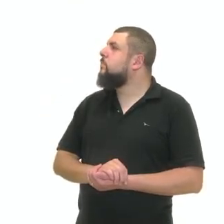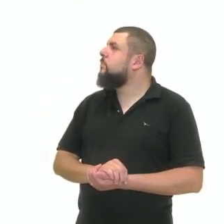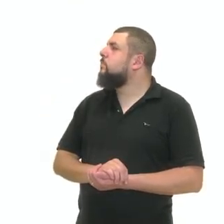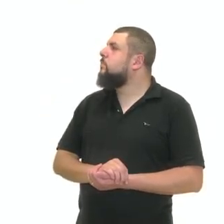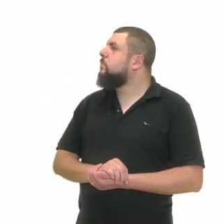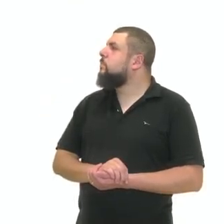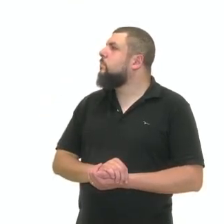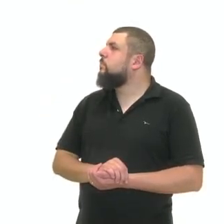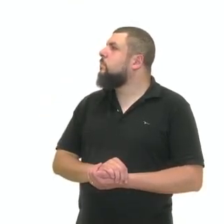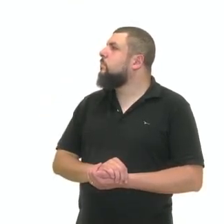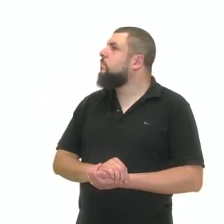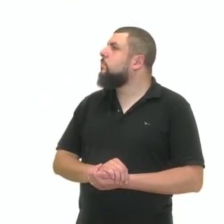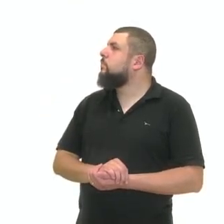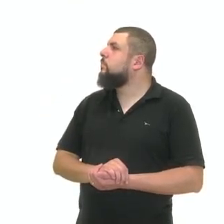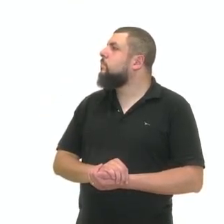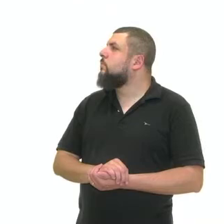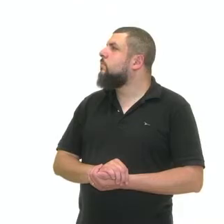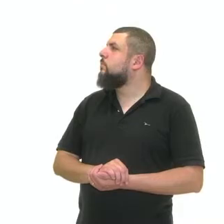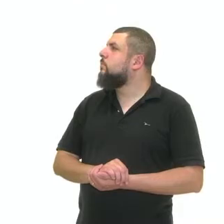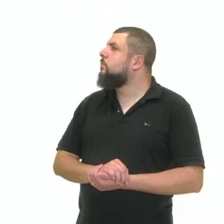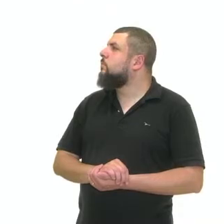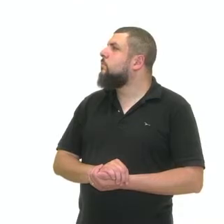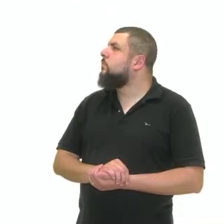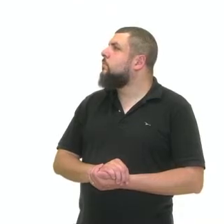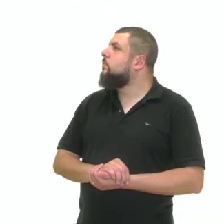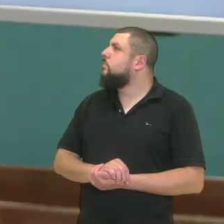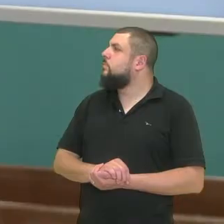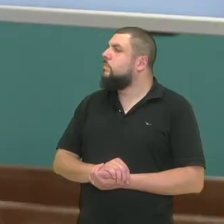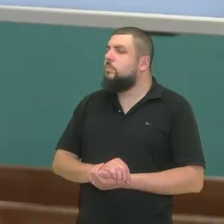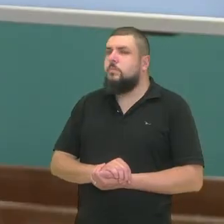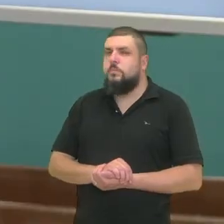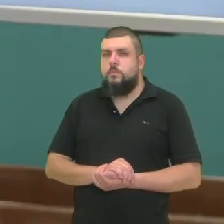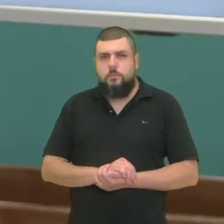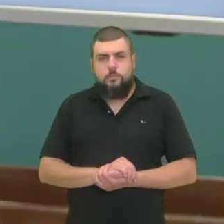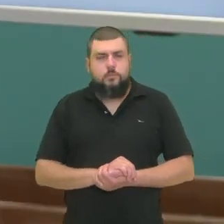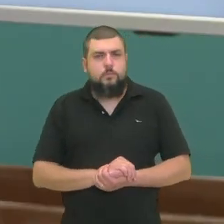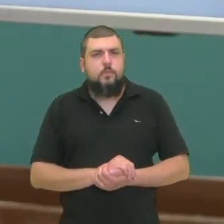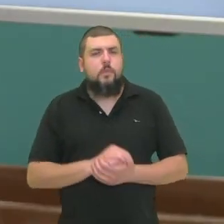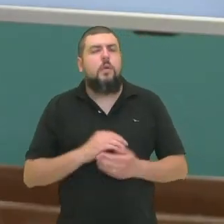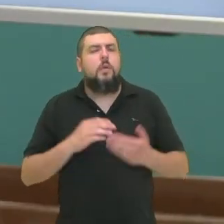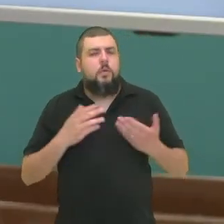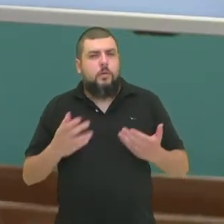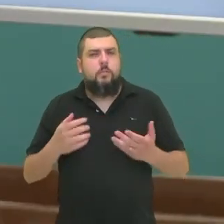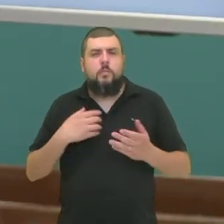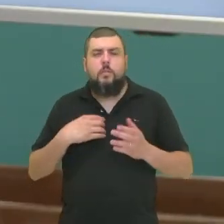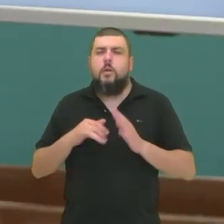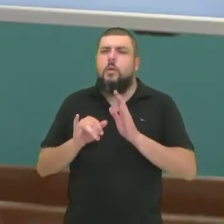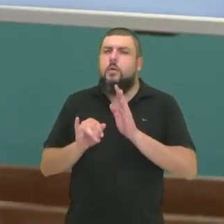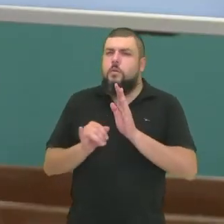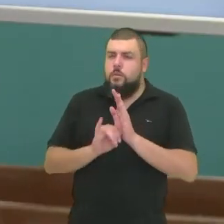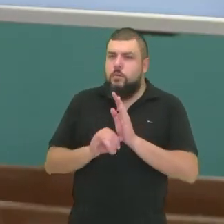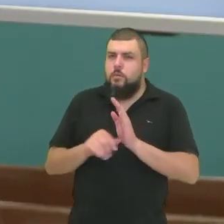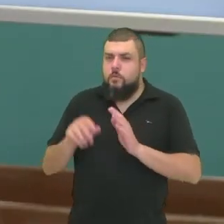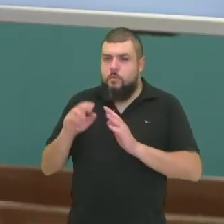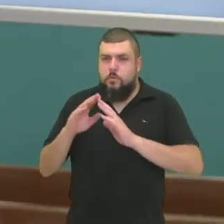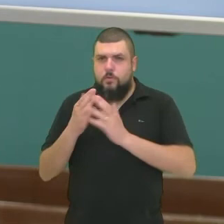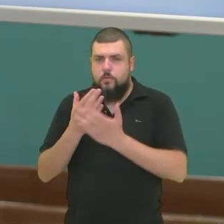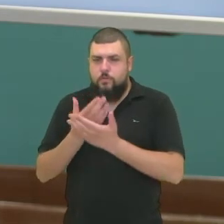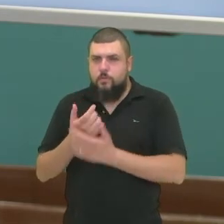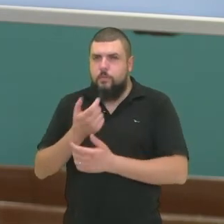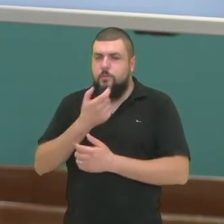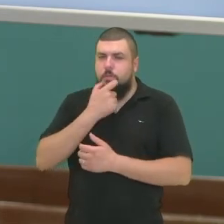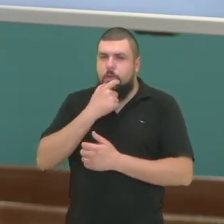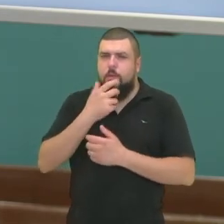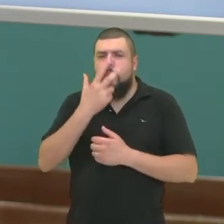como funcionários da administração colonial. Esse modelo é muito parecido com o que os belgas fizeram